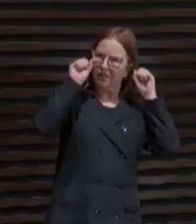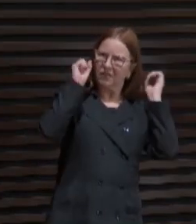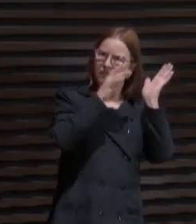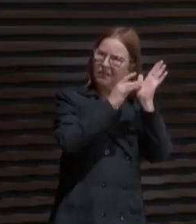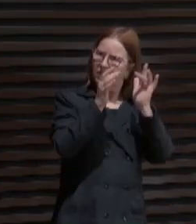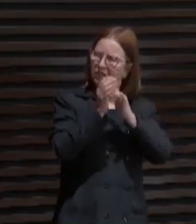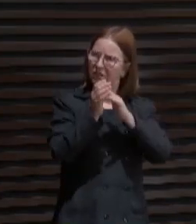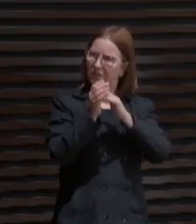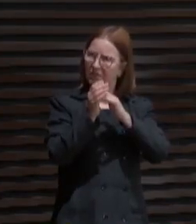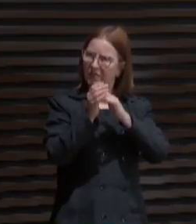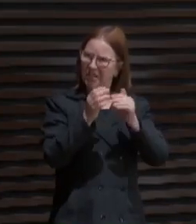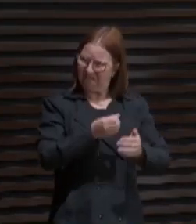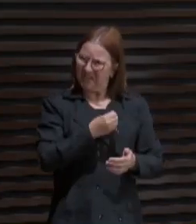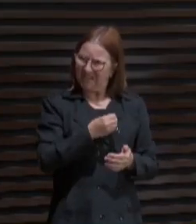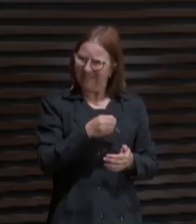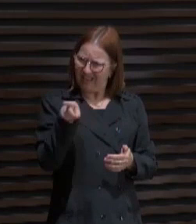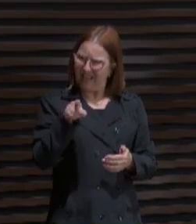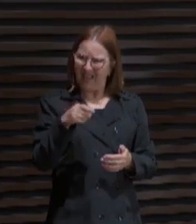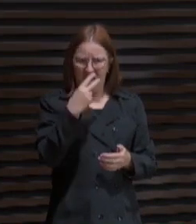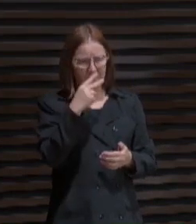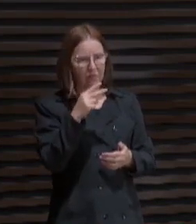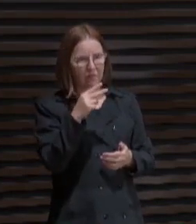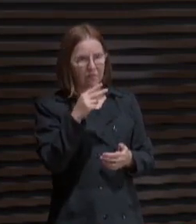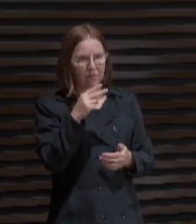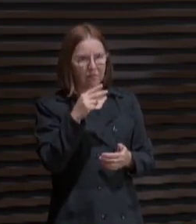fora visto por ela, o que é que eles fizeram?